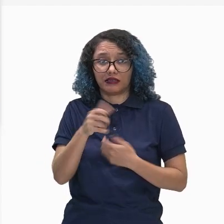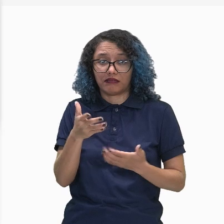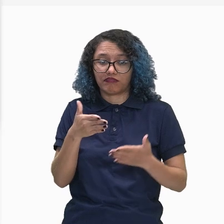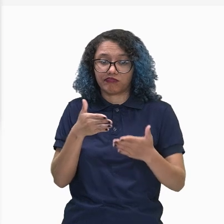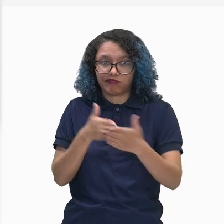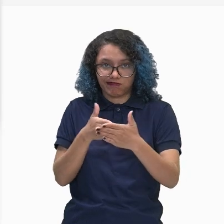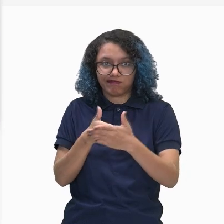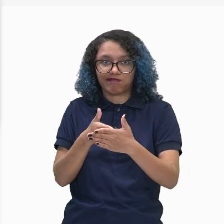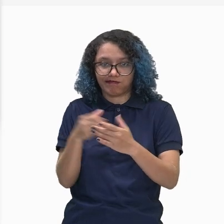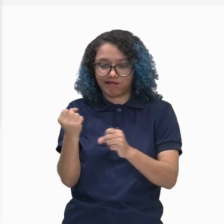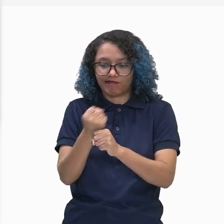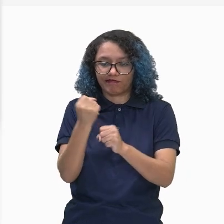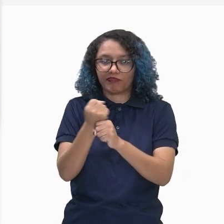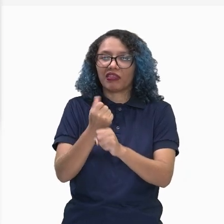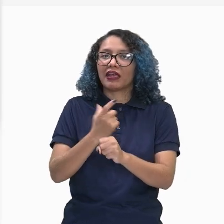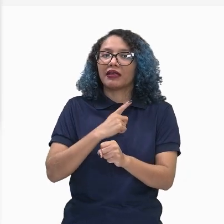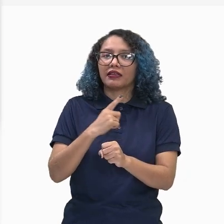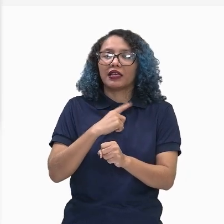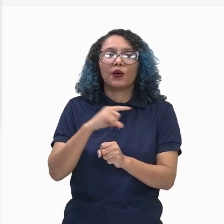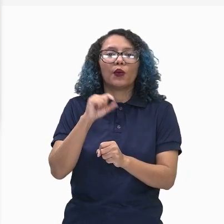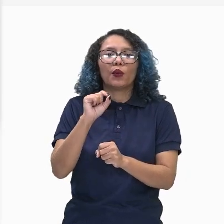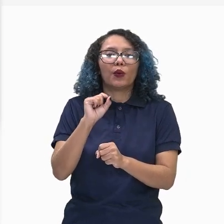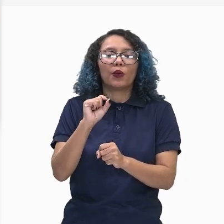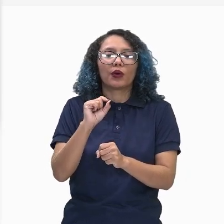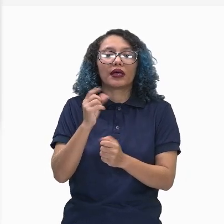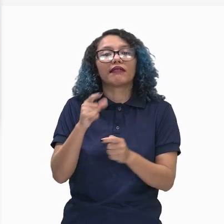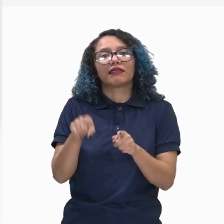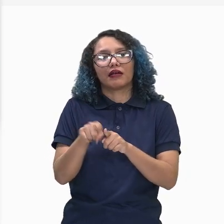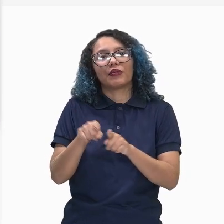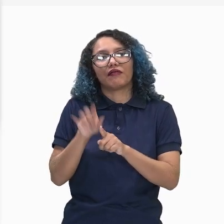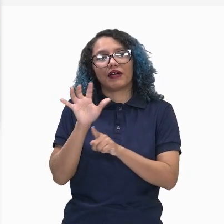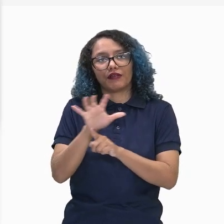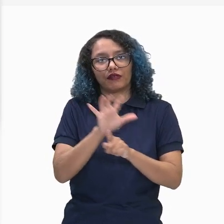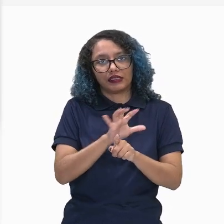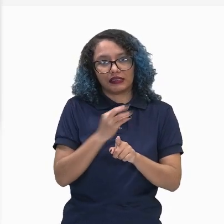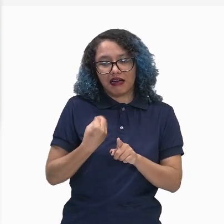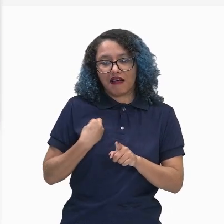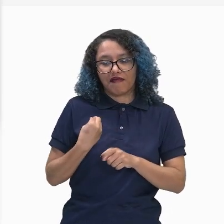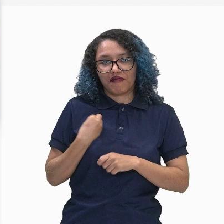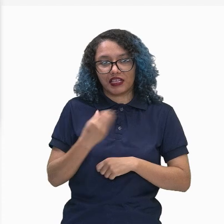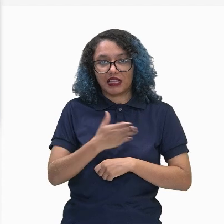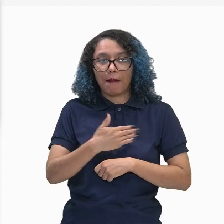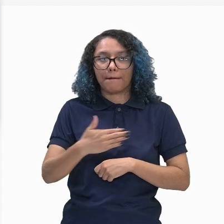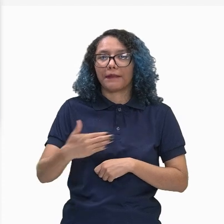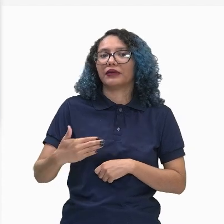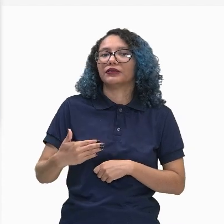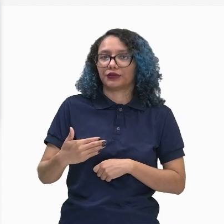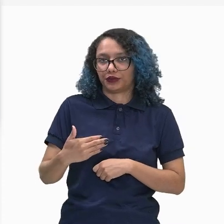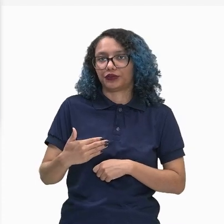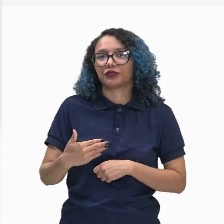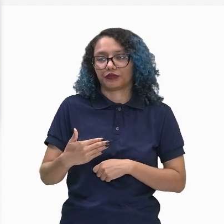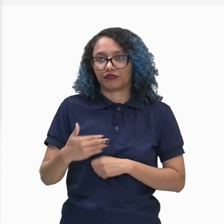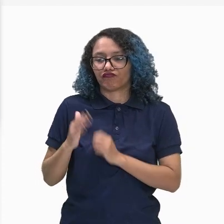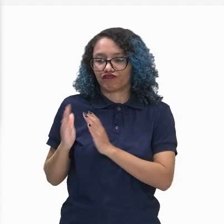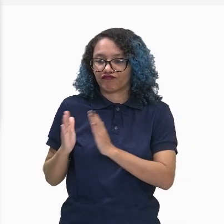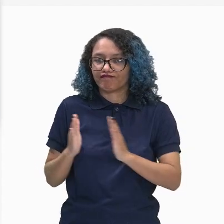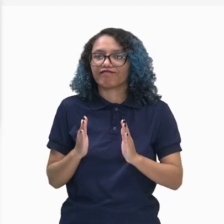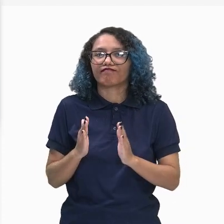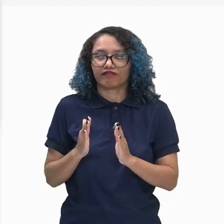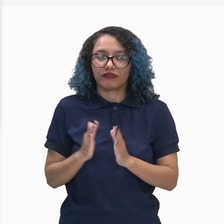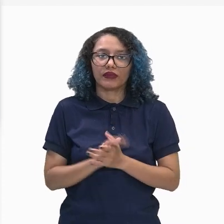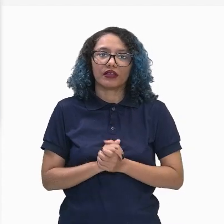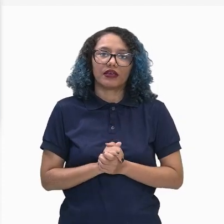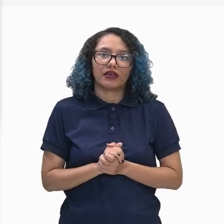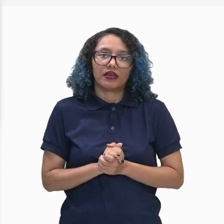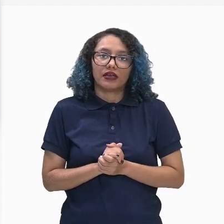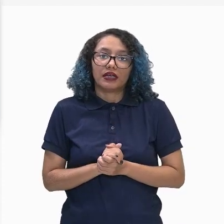essa, o que pode acontecer? Vai interferir no ciclo reprodutivo desses peixes, né? E aí, por consequência, a gente vai ter